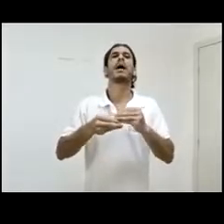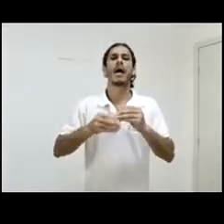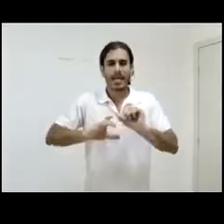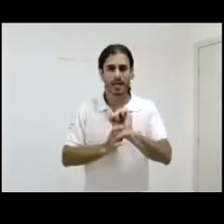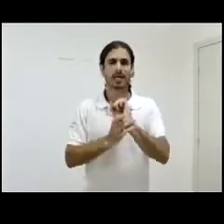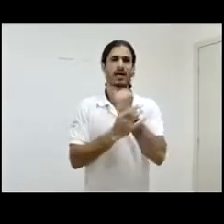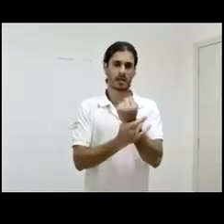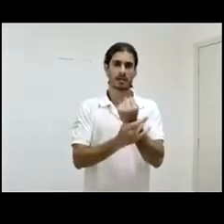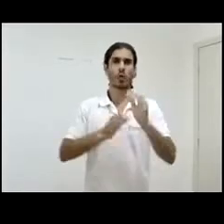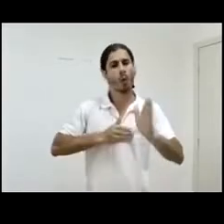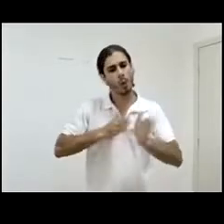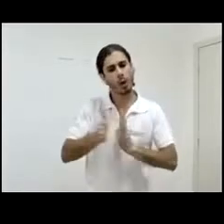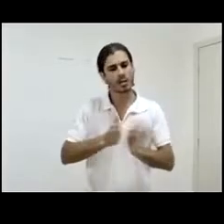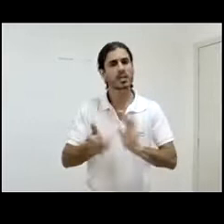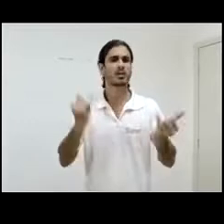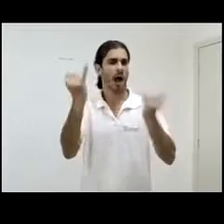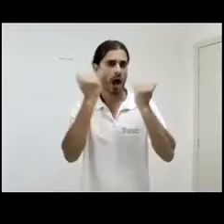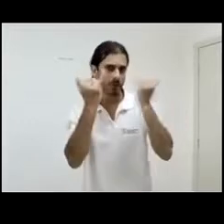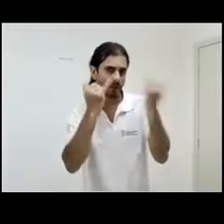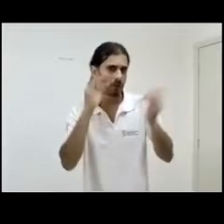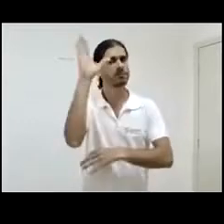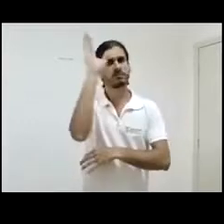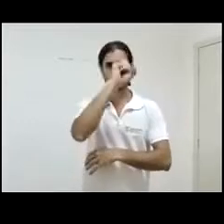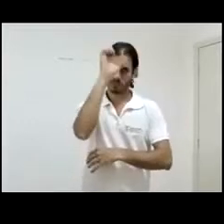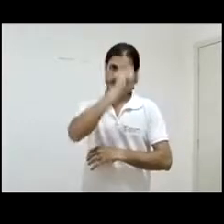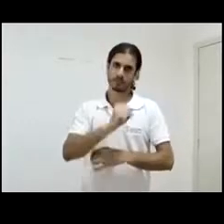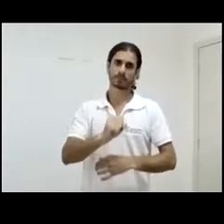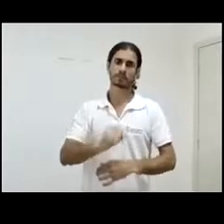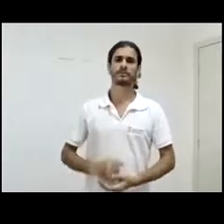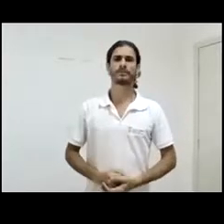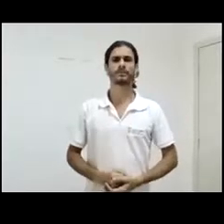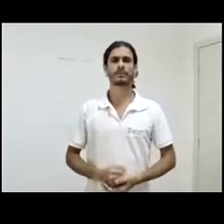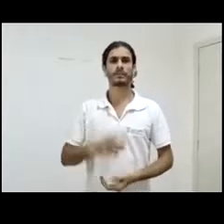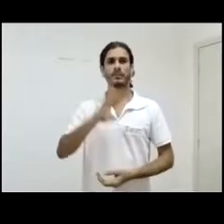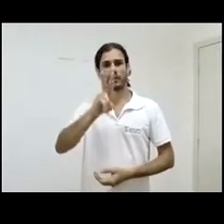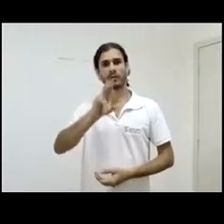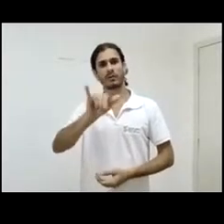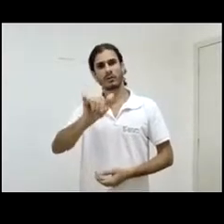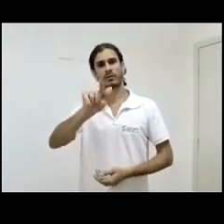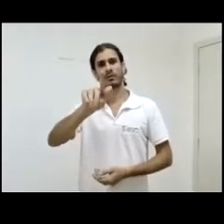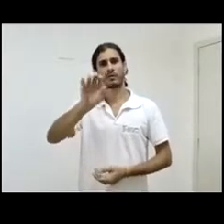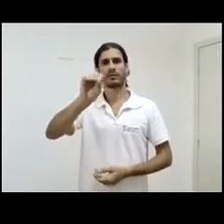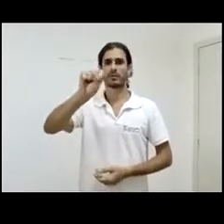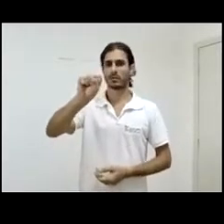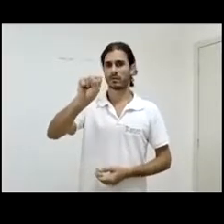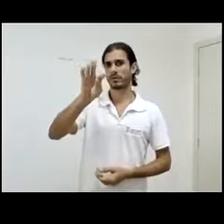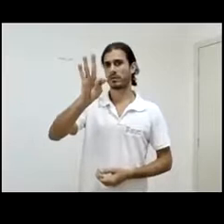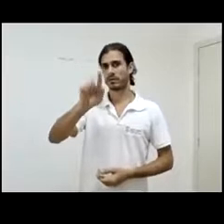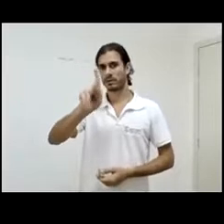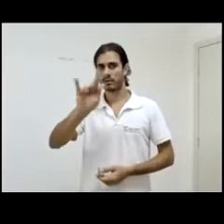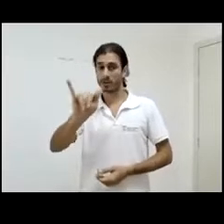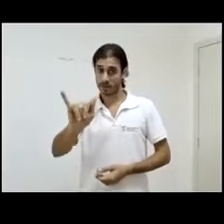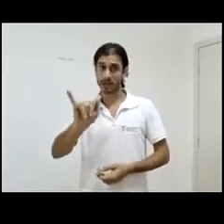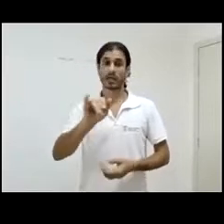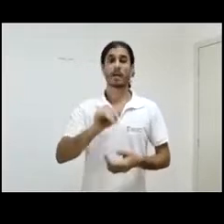acesso à informação e ao conhecimento. Vygotsky fala que a educação do aluno com